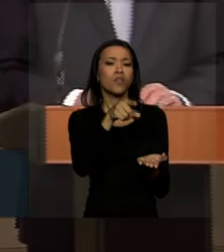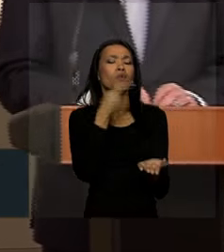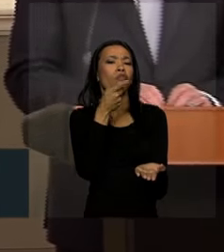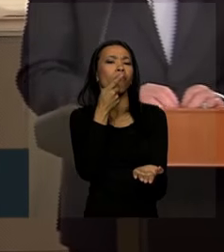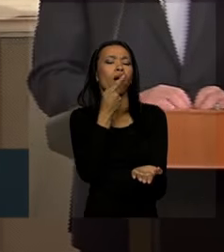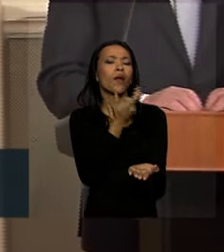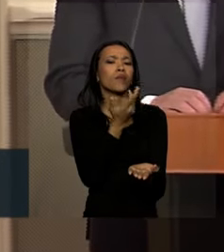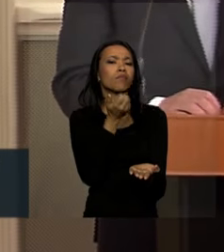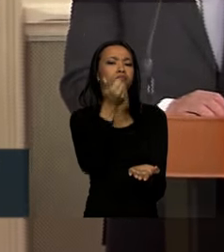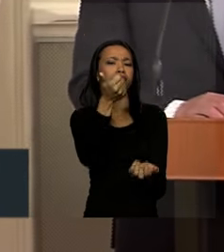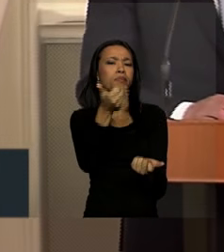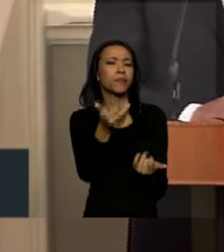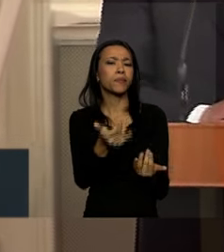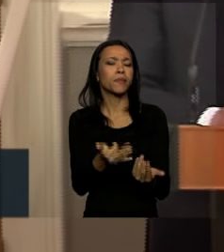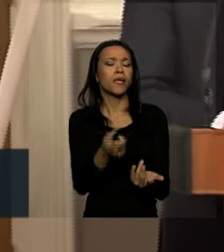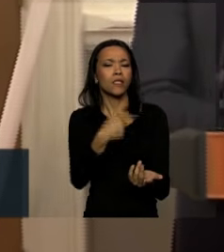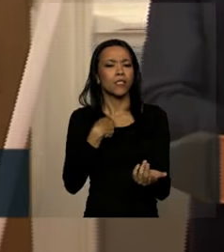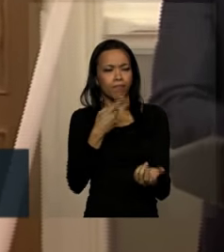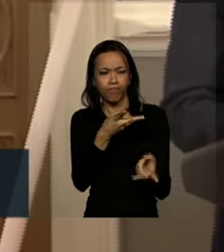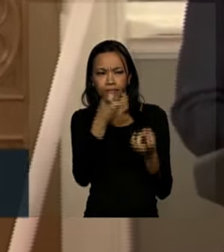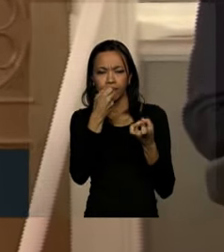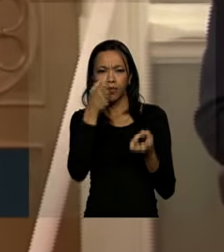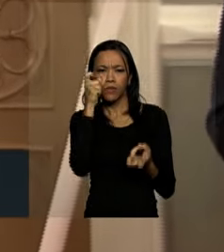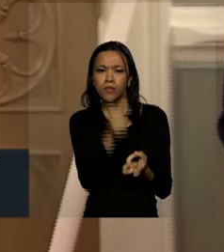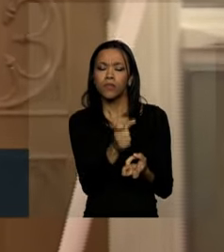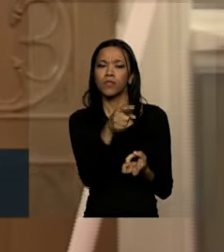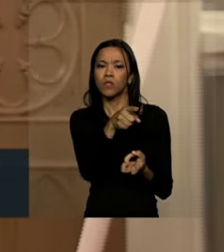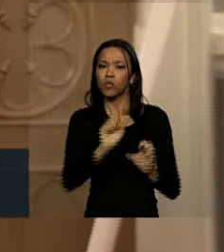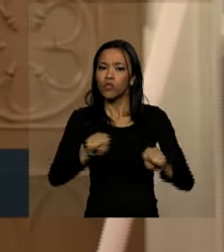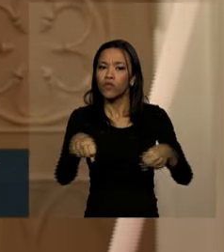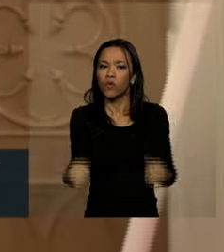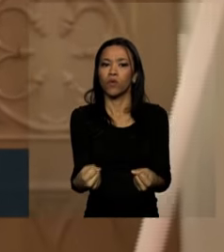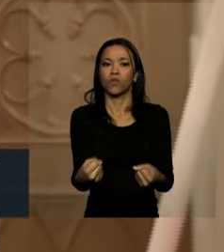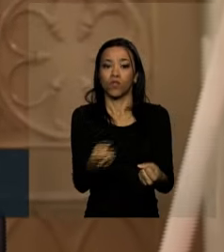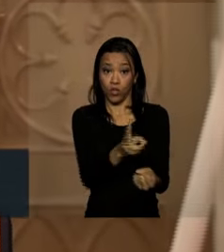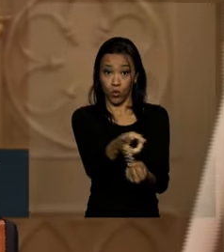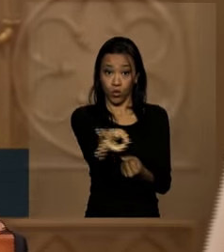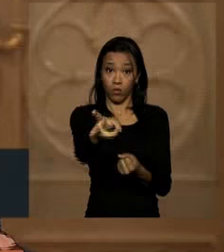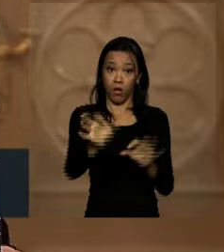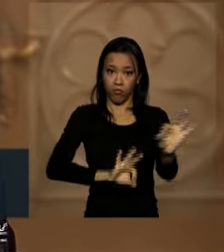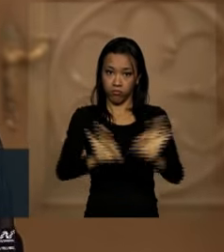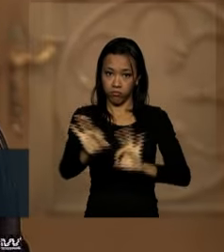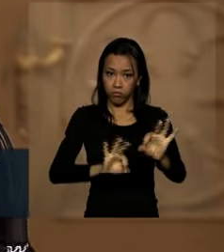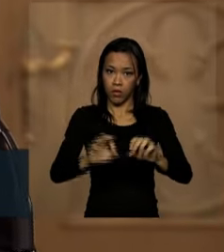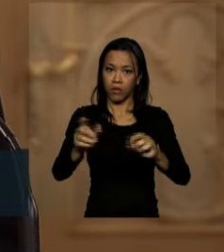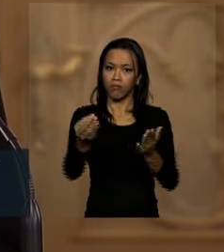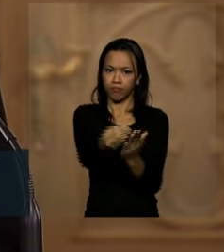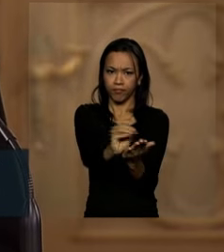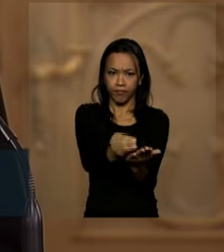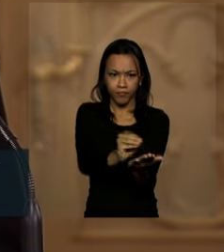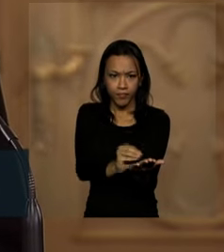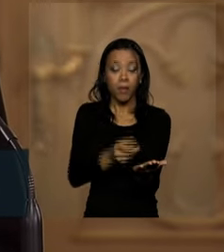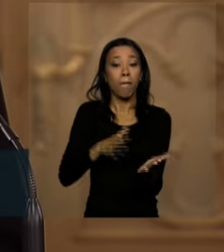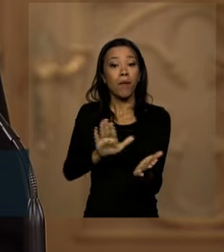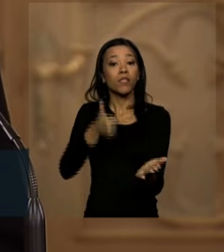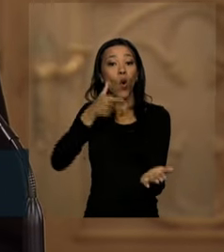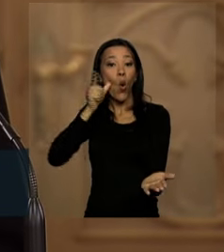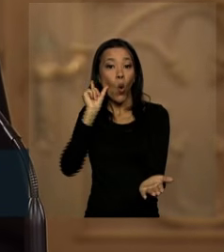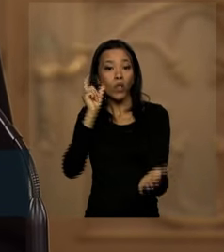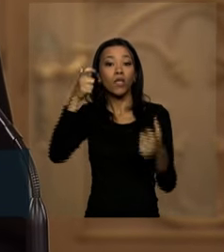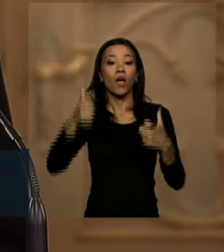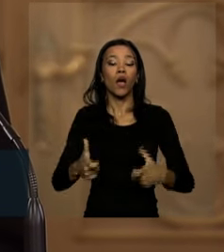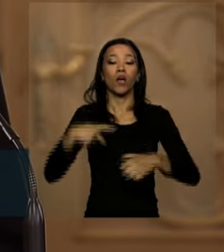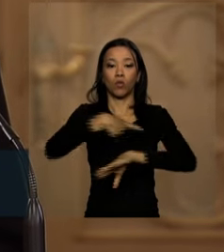a gente percebe a sua intenção, o seu esforço em levar adiante uma agenda positiva. Porém, ontem na Suécia, nós vimos